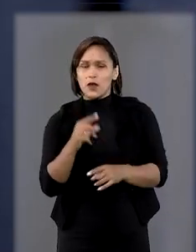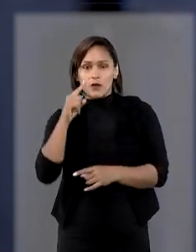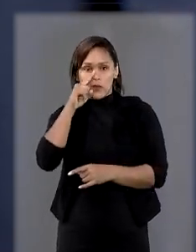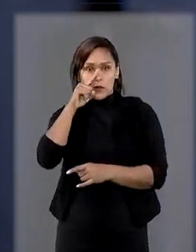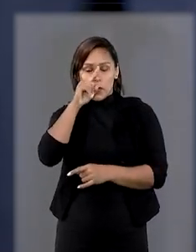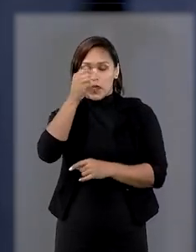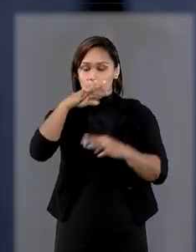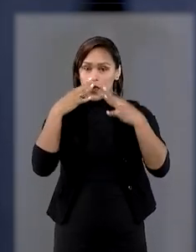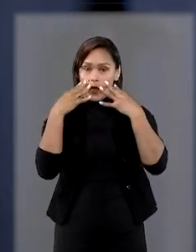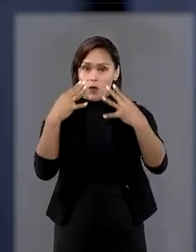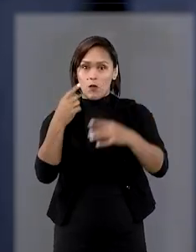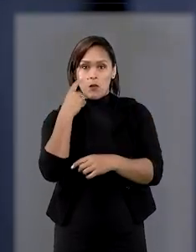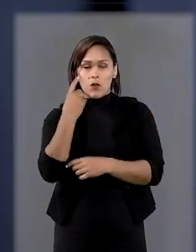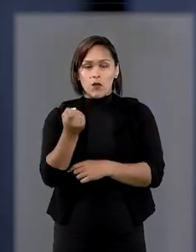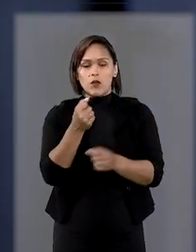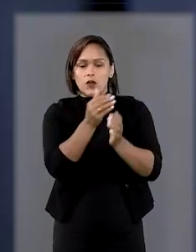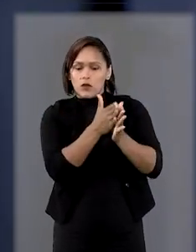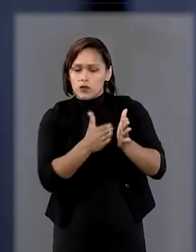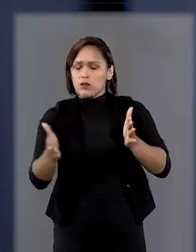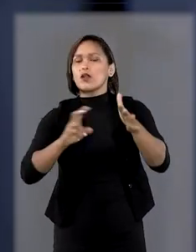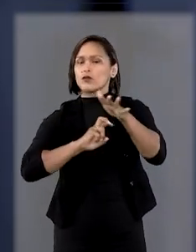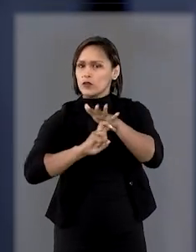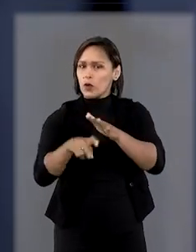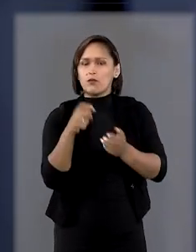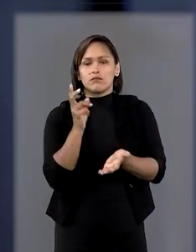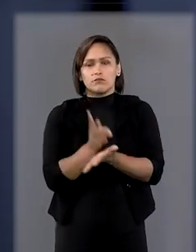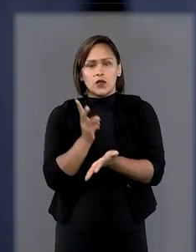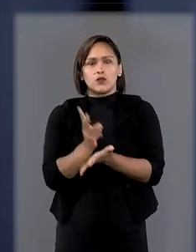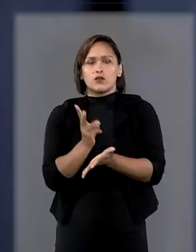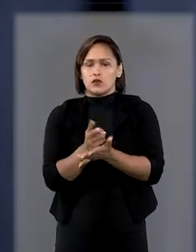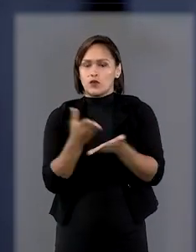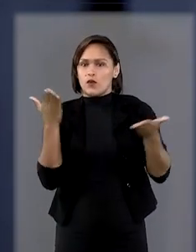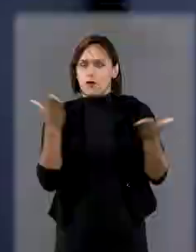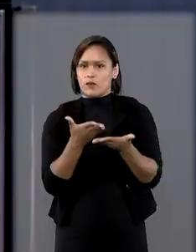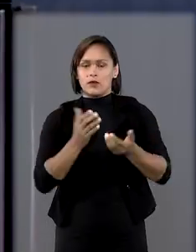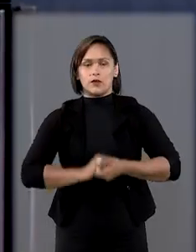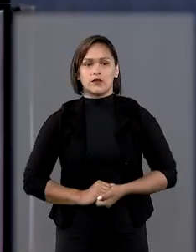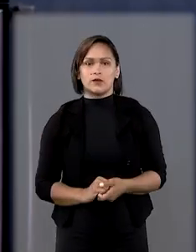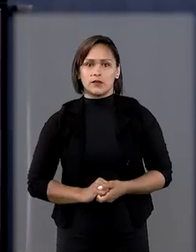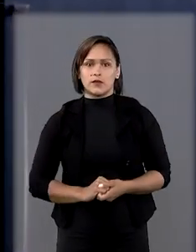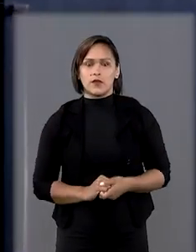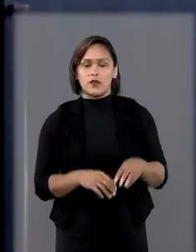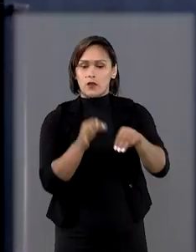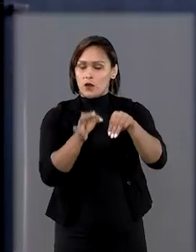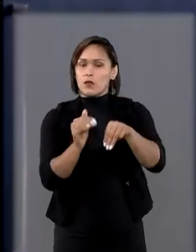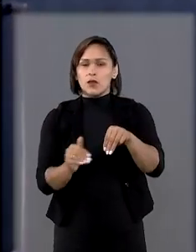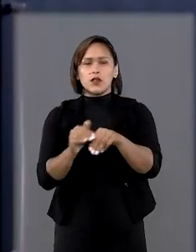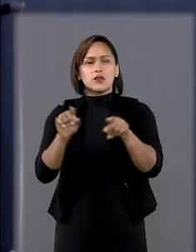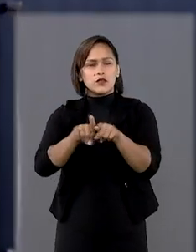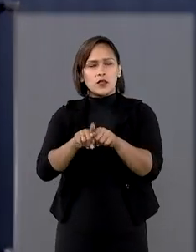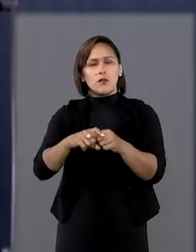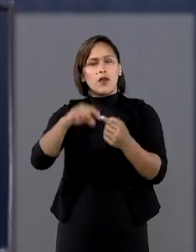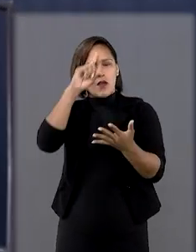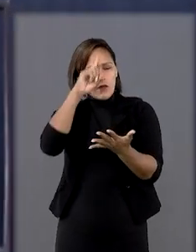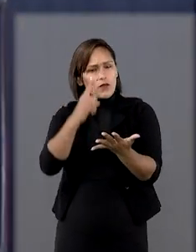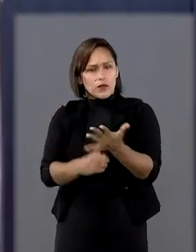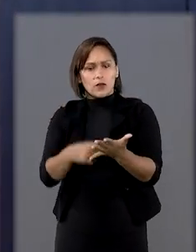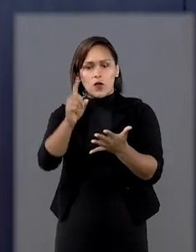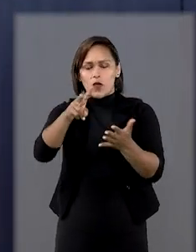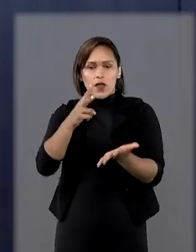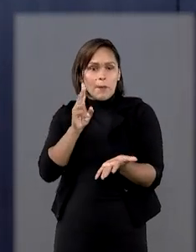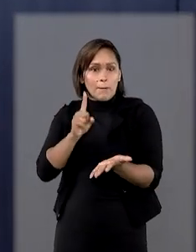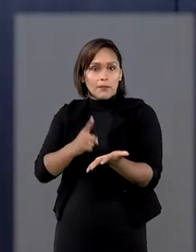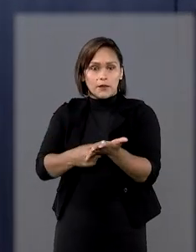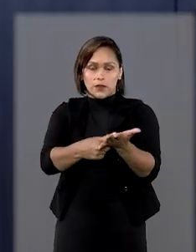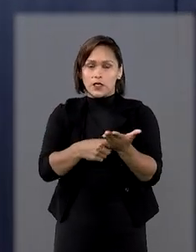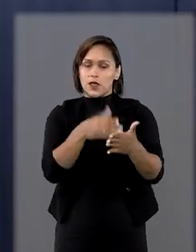representam risco ao interesse público, a expansão do metrô deve começar imediatamente. O ministro ainda afirmou que a permanência da